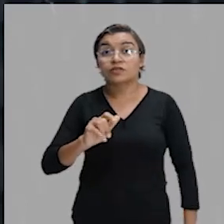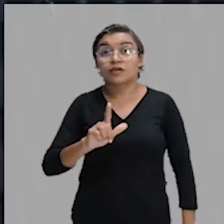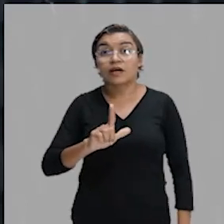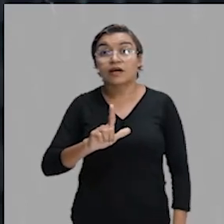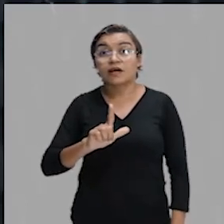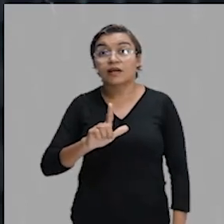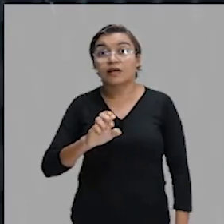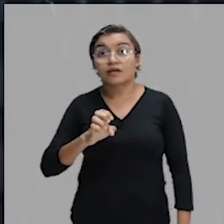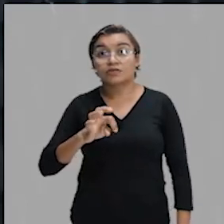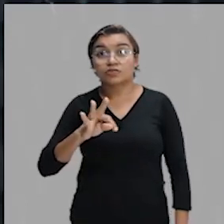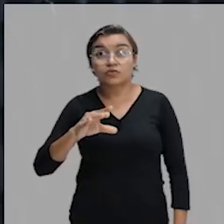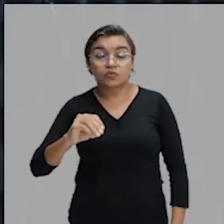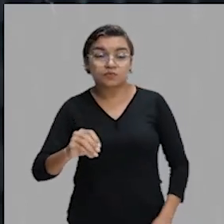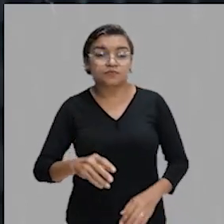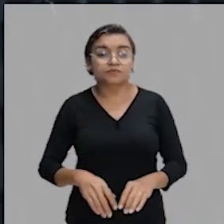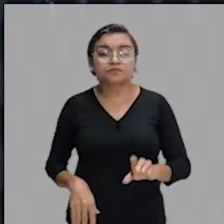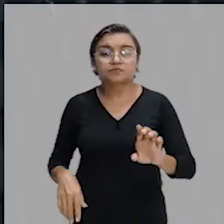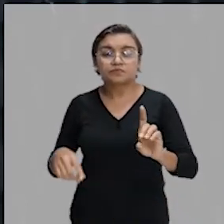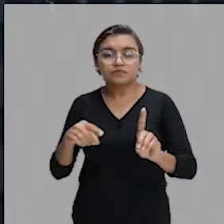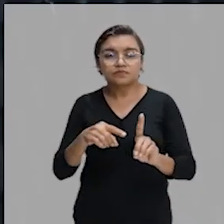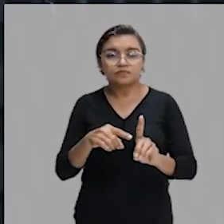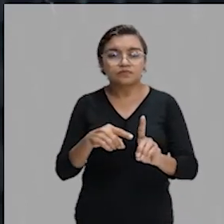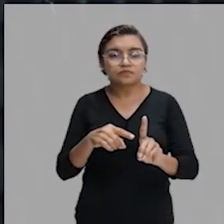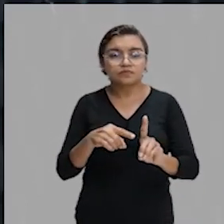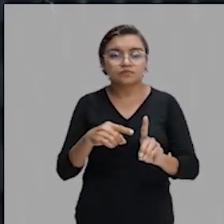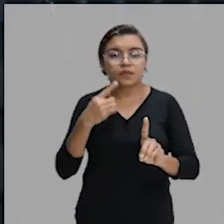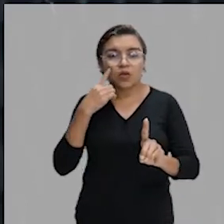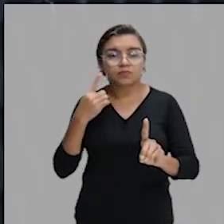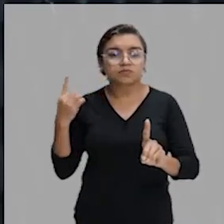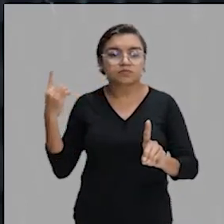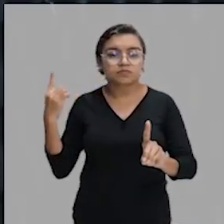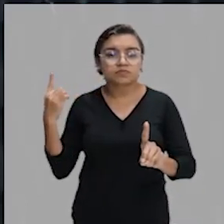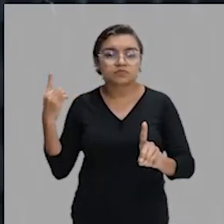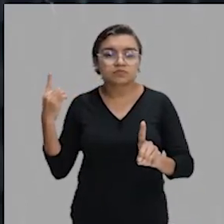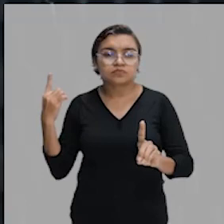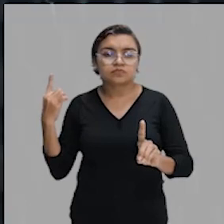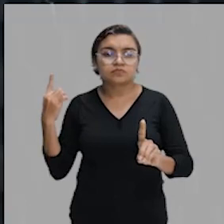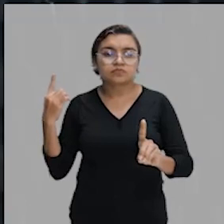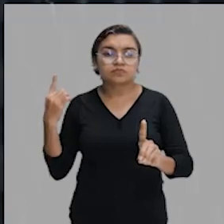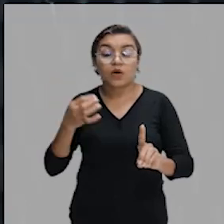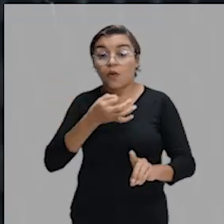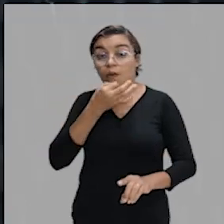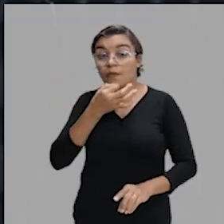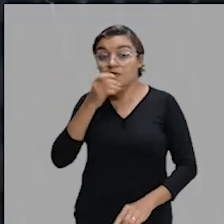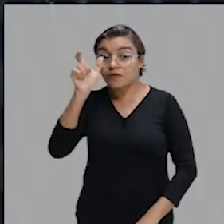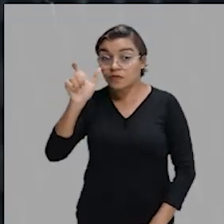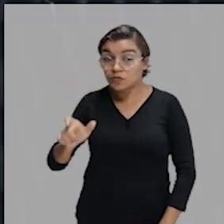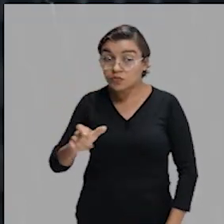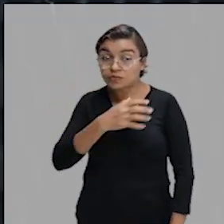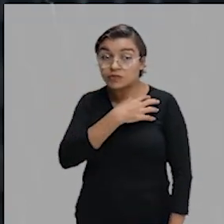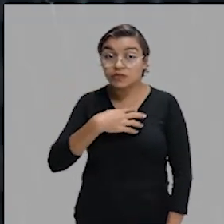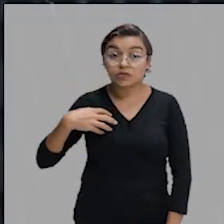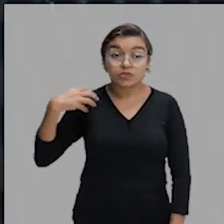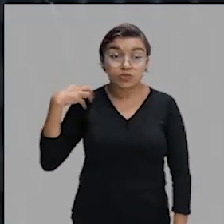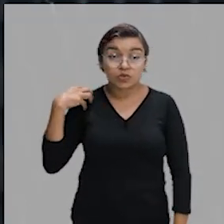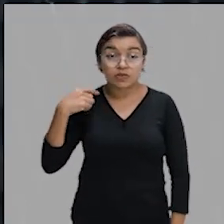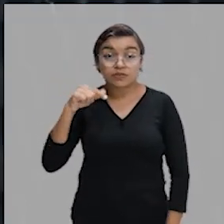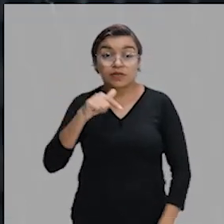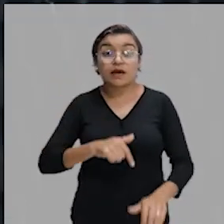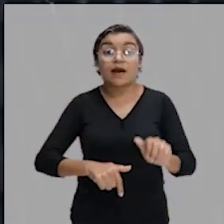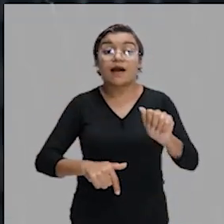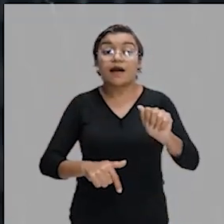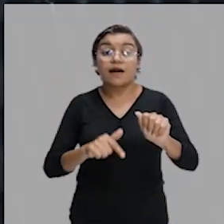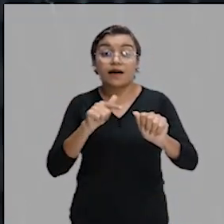D, salto qualitativo, bom, não é isso aqui. Segundo Aristóteles, nós temos aqui, então, identidade, não contradição e